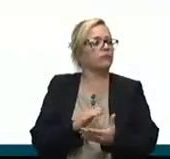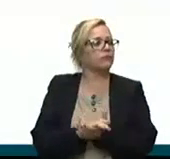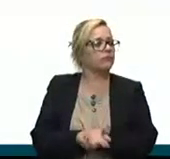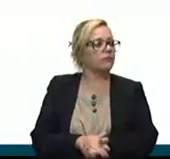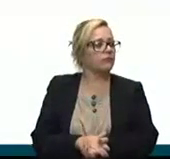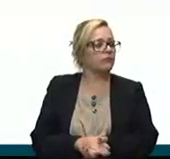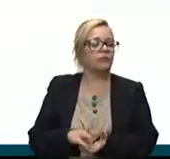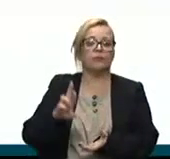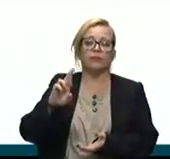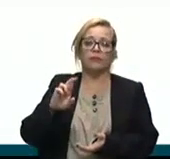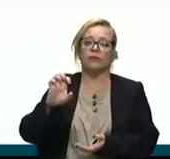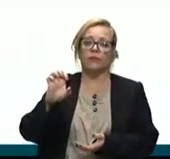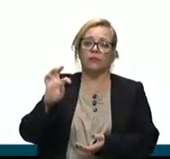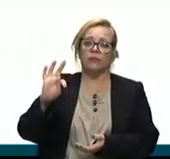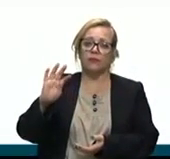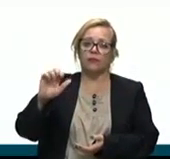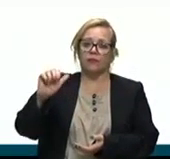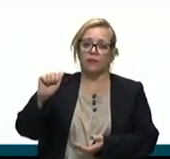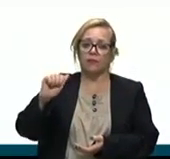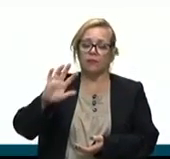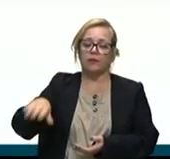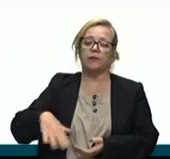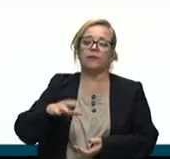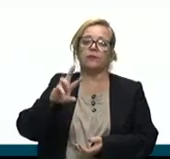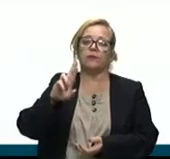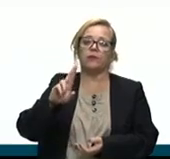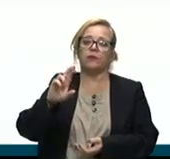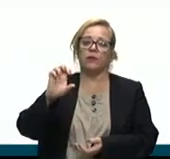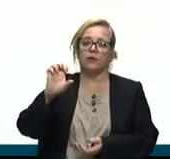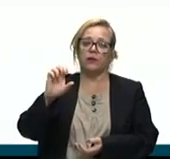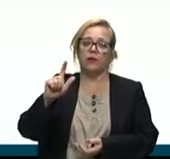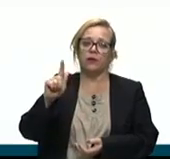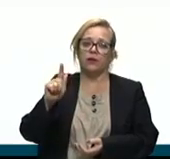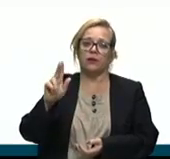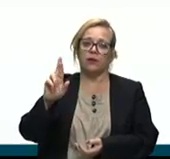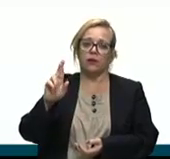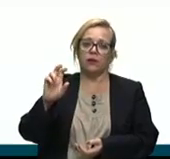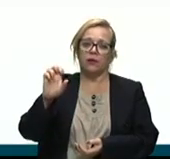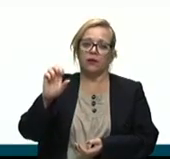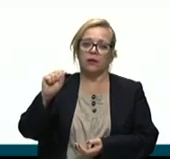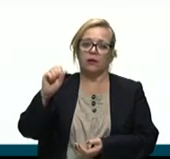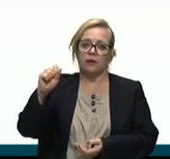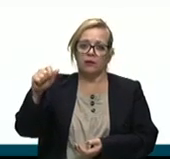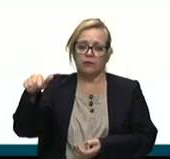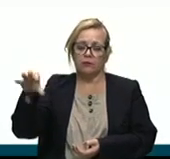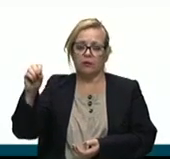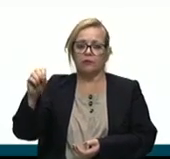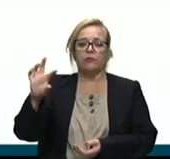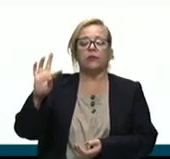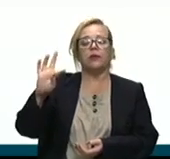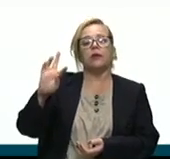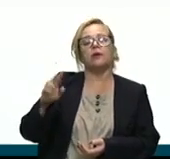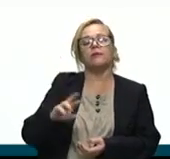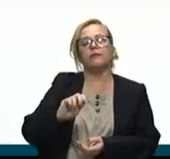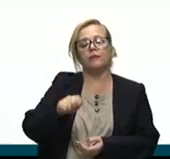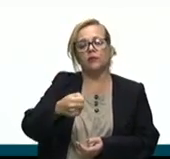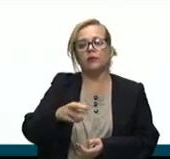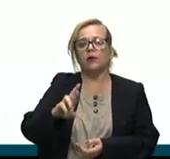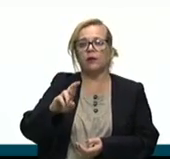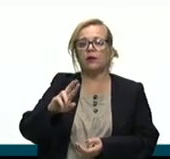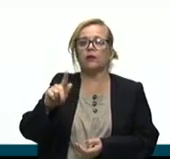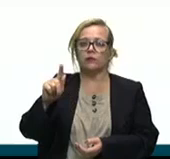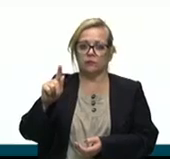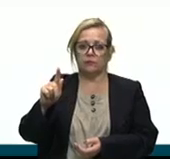quadro. A linha representada na figura abaixo, que é a reta de melhor